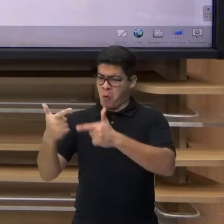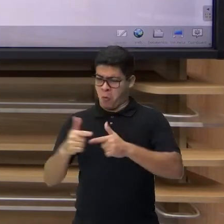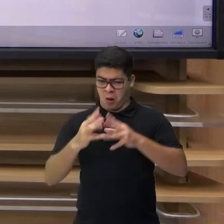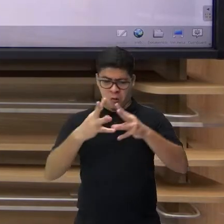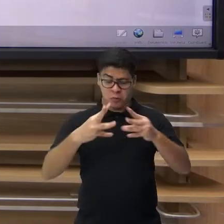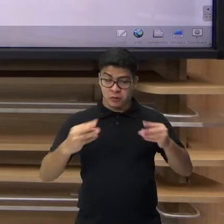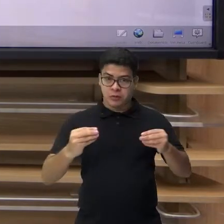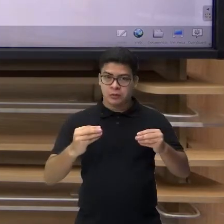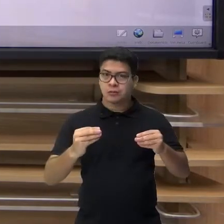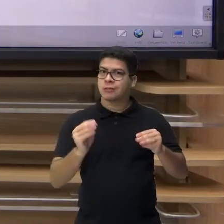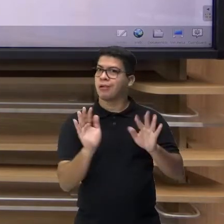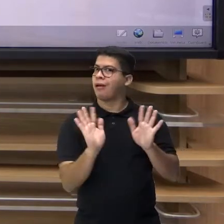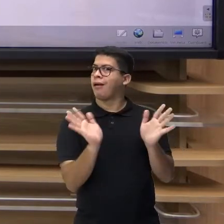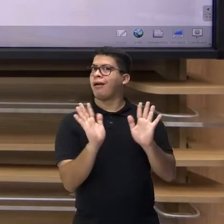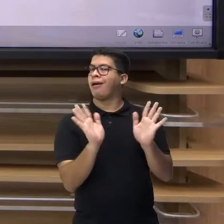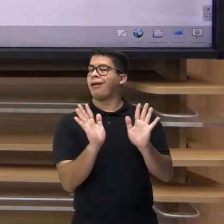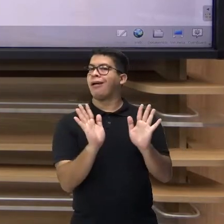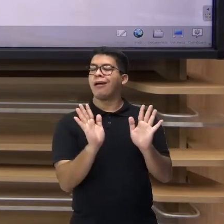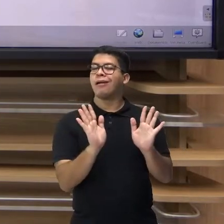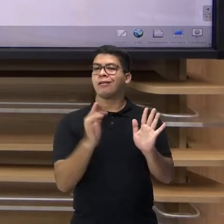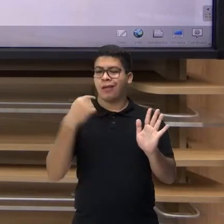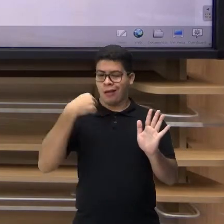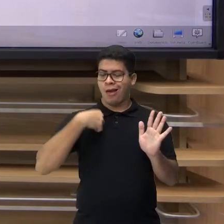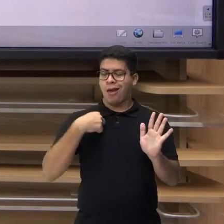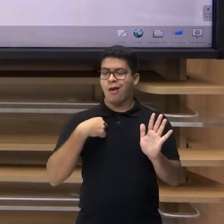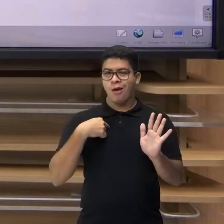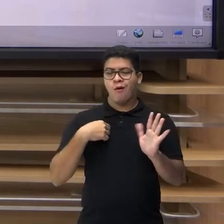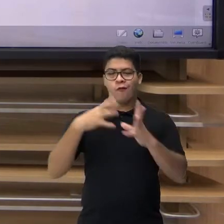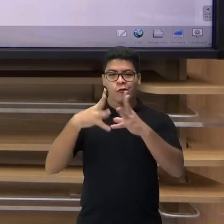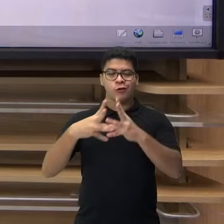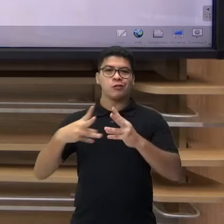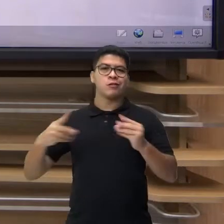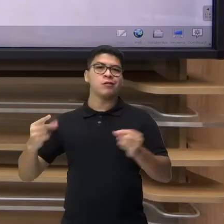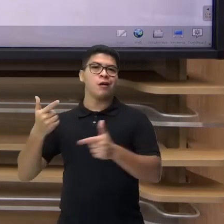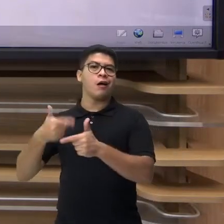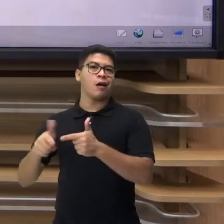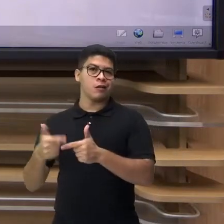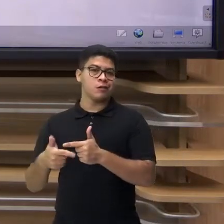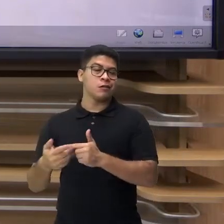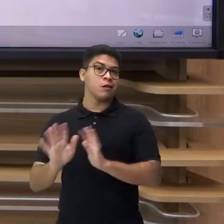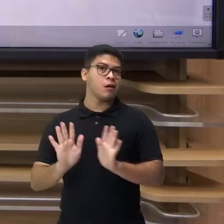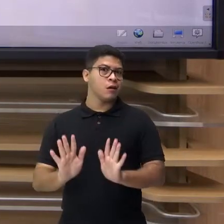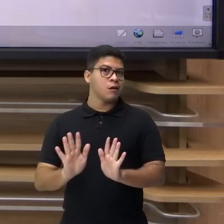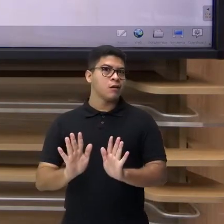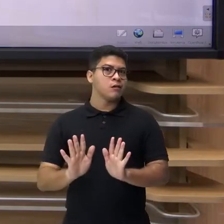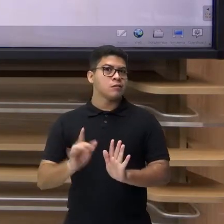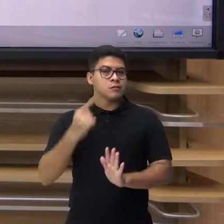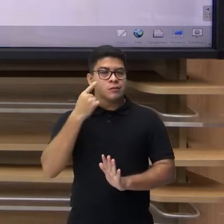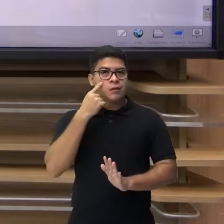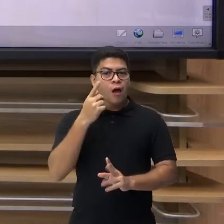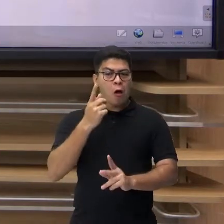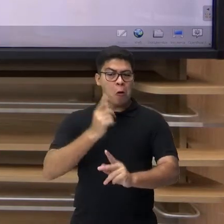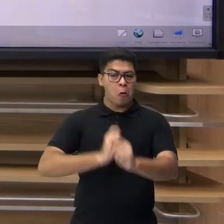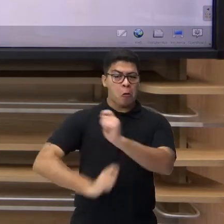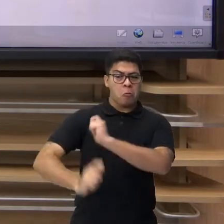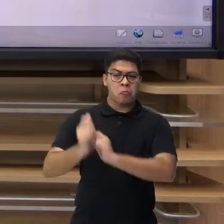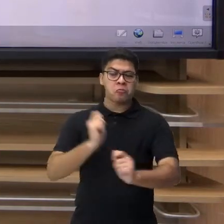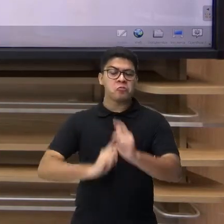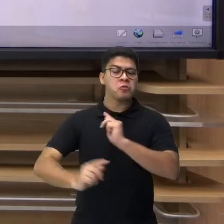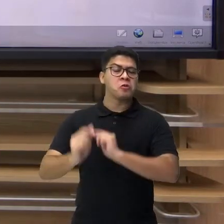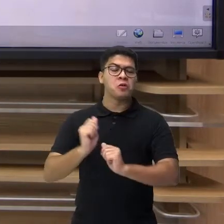problemas, ela não é o caminho certo, porque senão nós não estaríamos vivenciando uma crise como nós